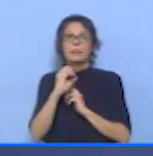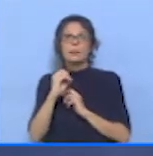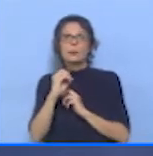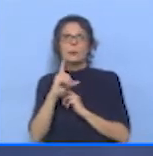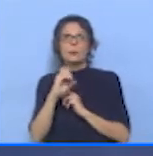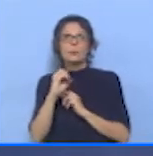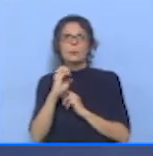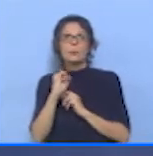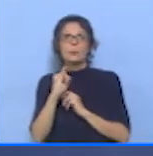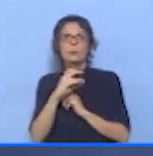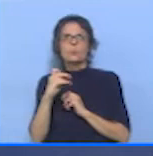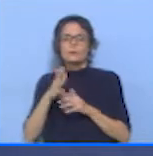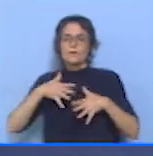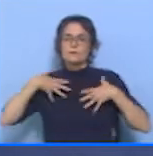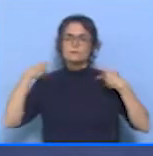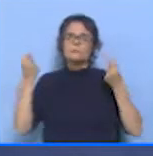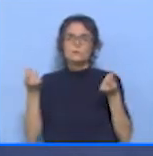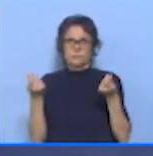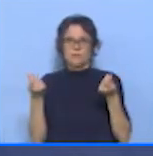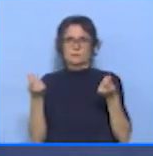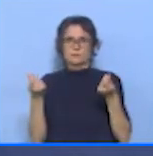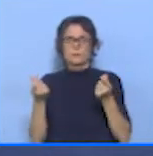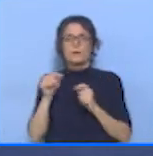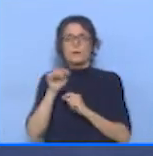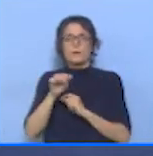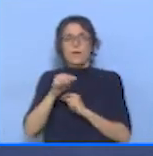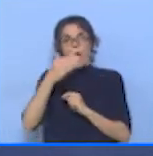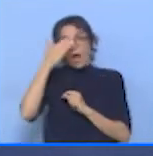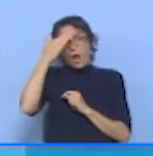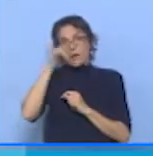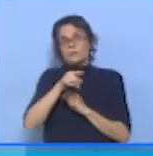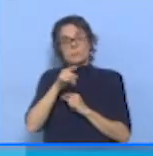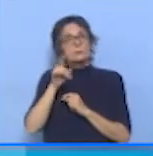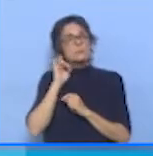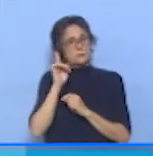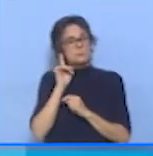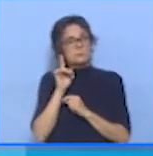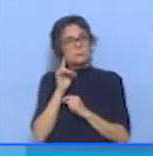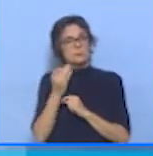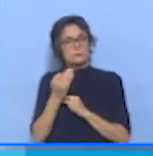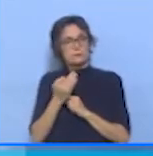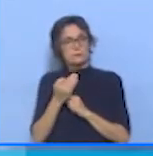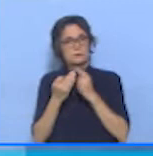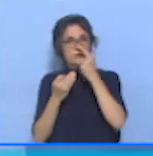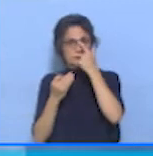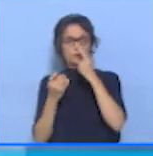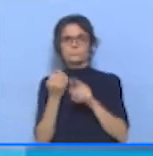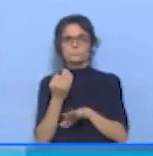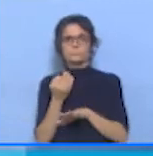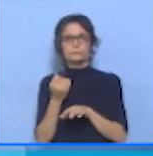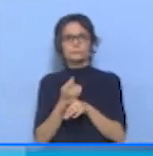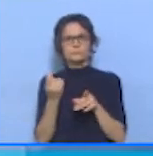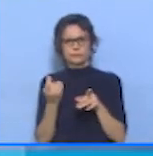espiritualidade ecológica, como se queira. E isso eu acho que faz efeito e que se espalha e tem